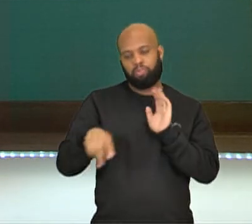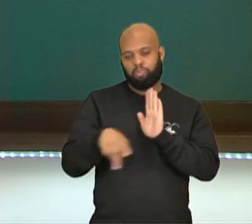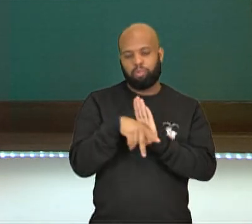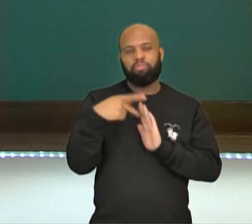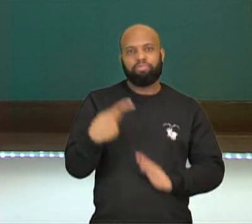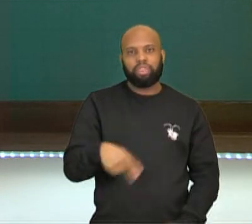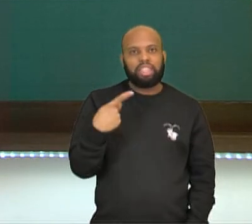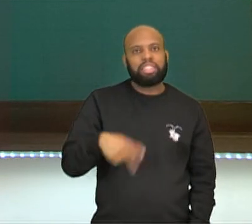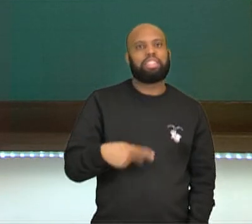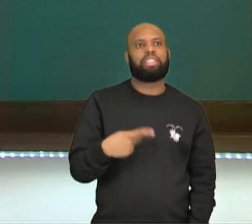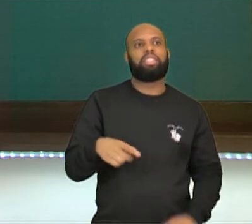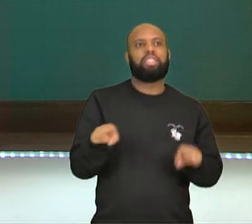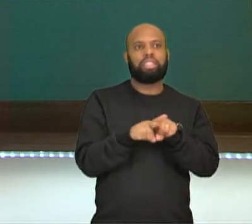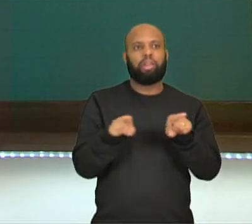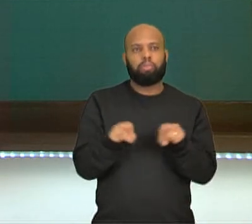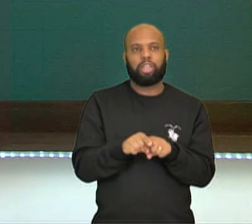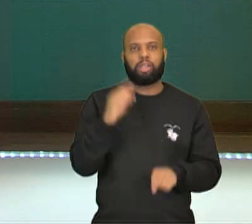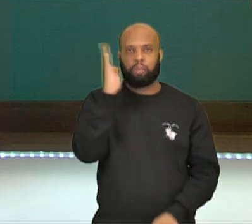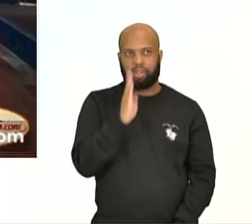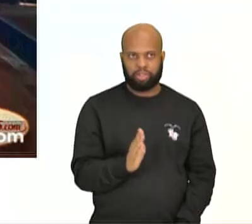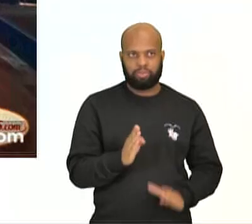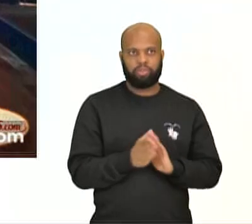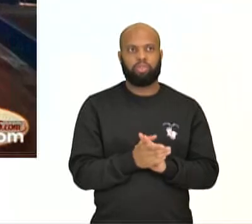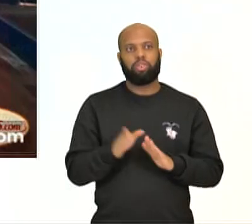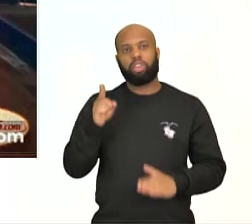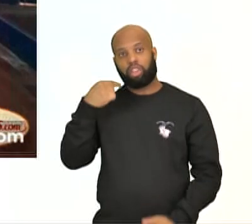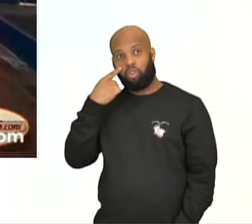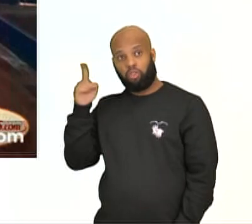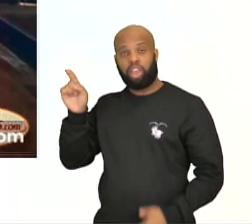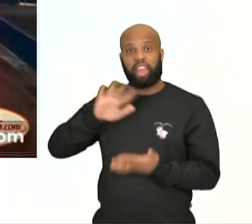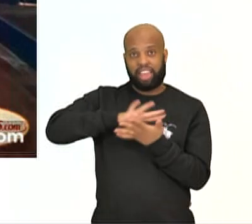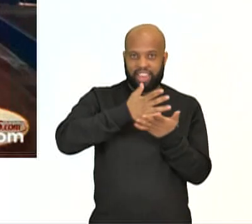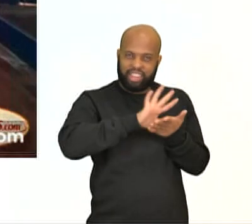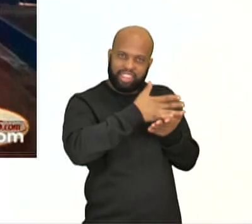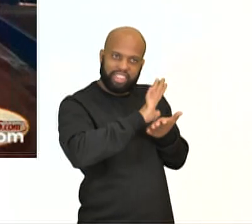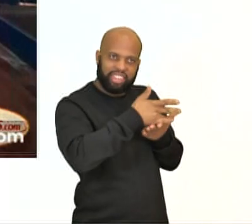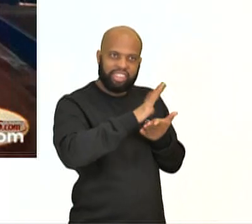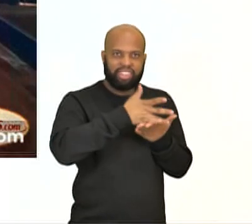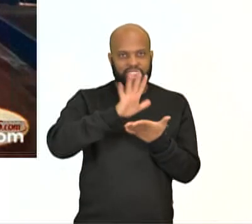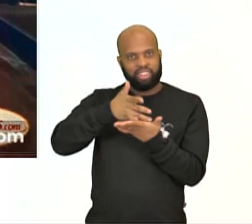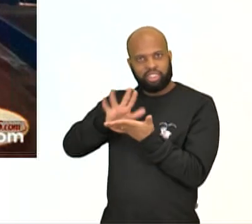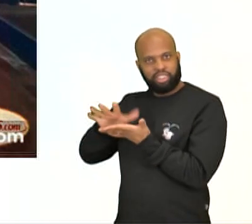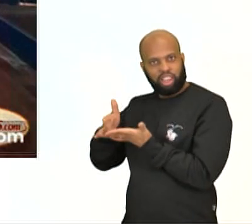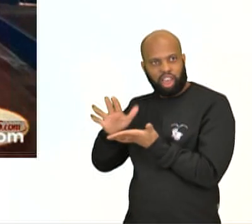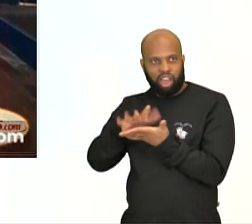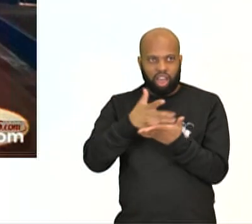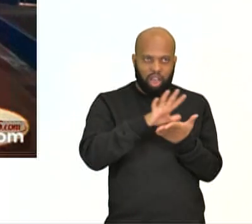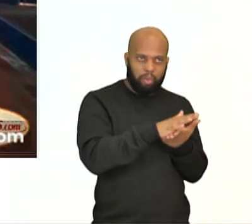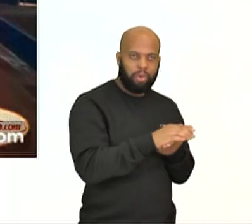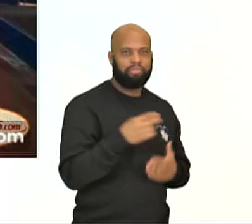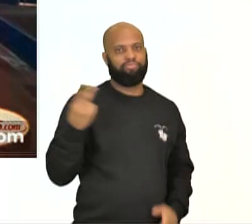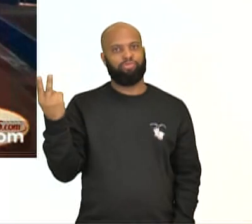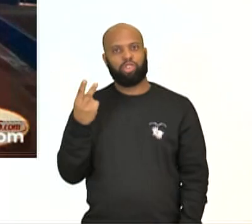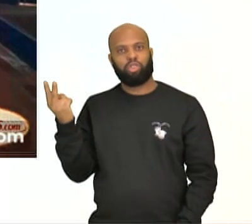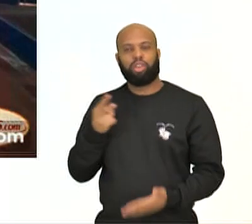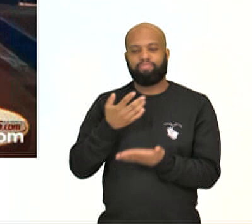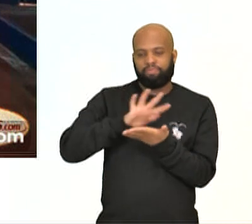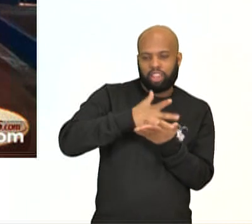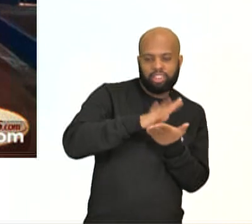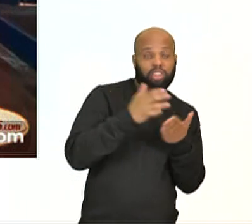gente traz para a nossa realidade. E aqui é um samba de gafieira, eles estão dançando.